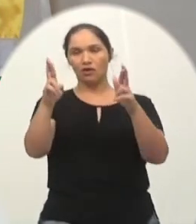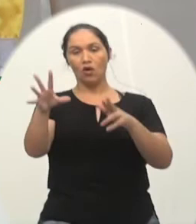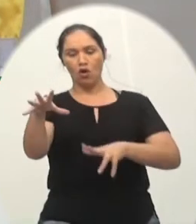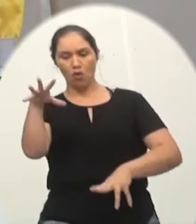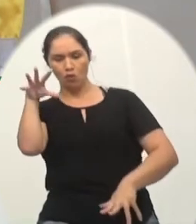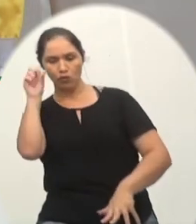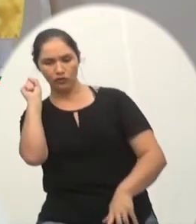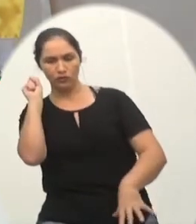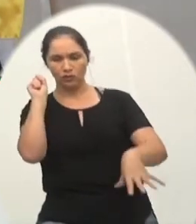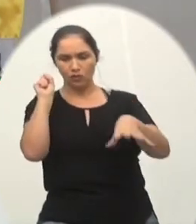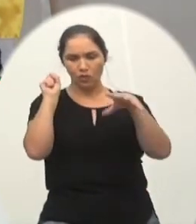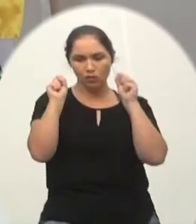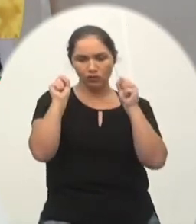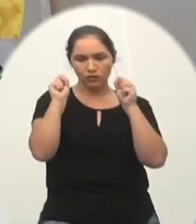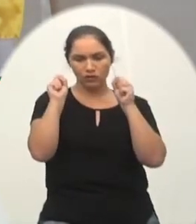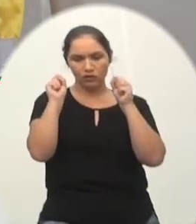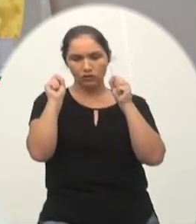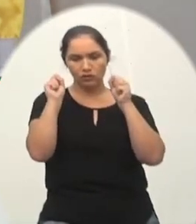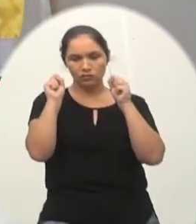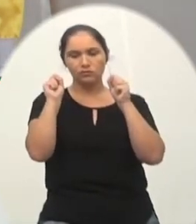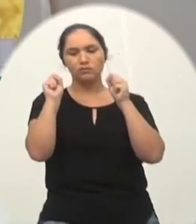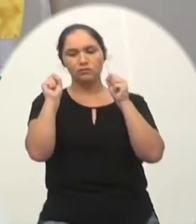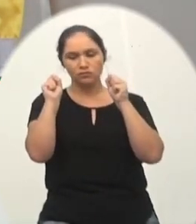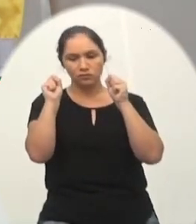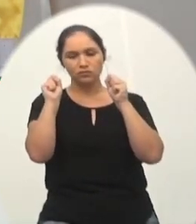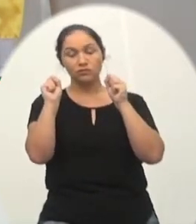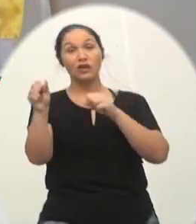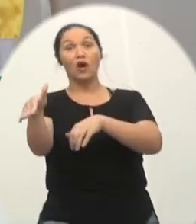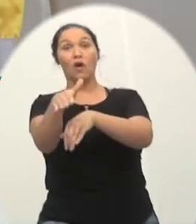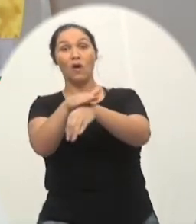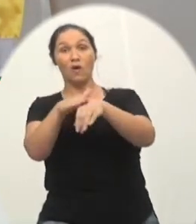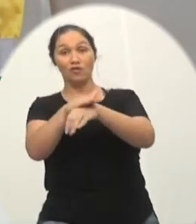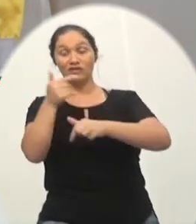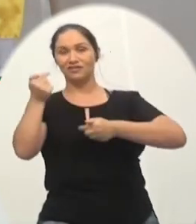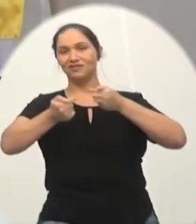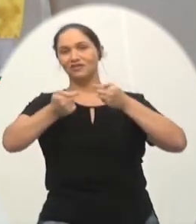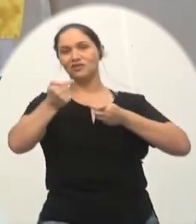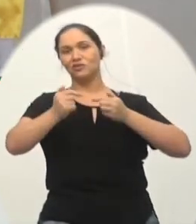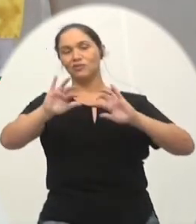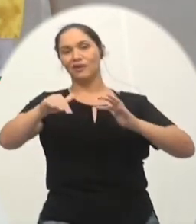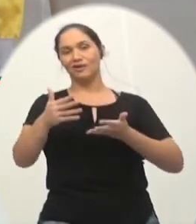tomando decisões às vezes arbitrárias, mas sim escutando e dialogando com cada um de vocês.